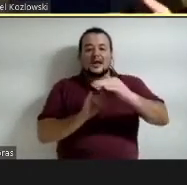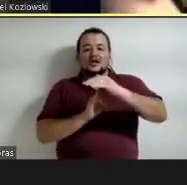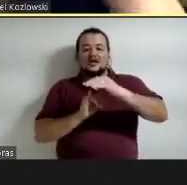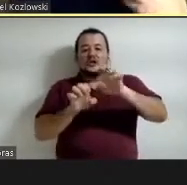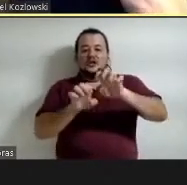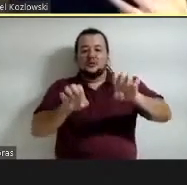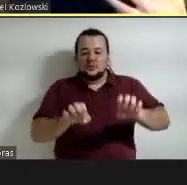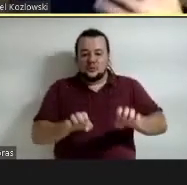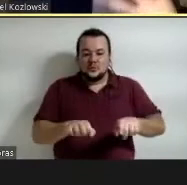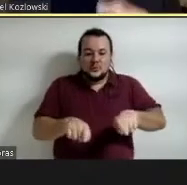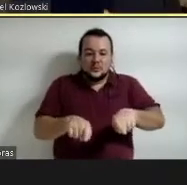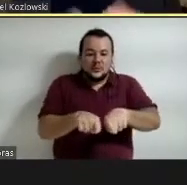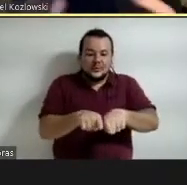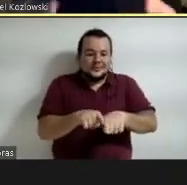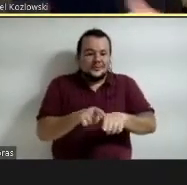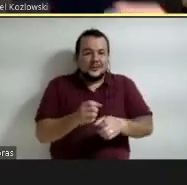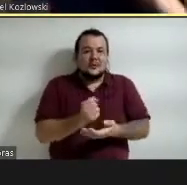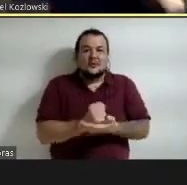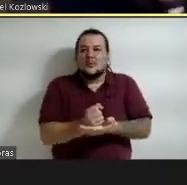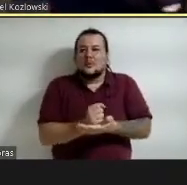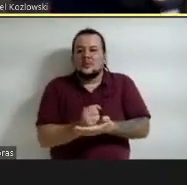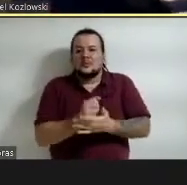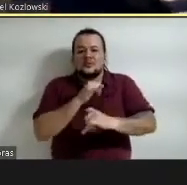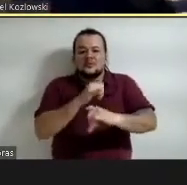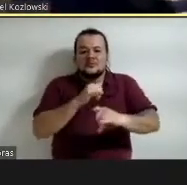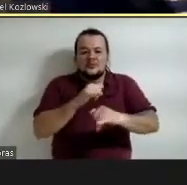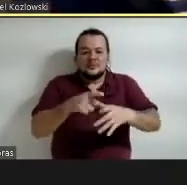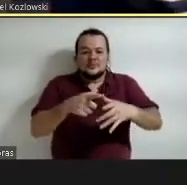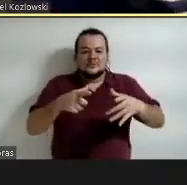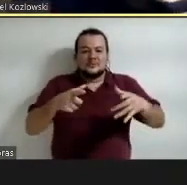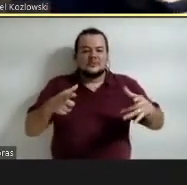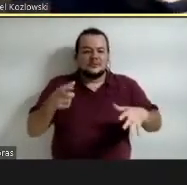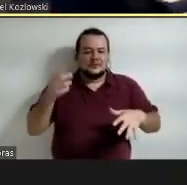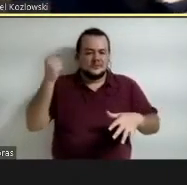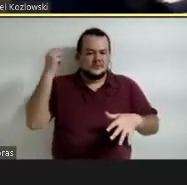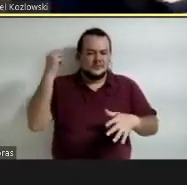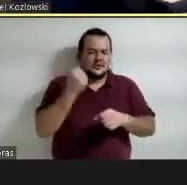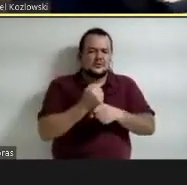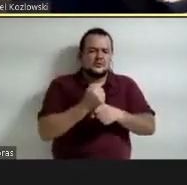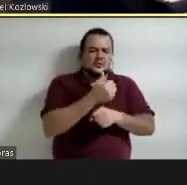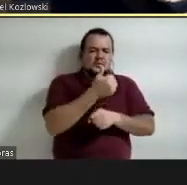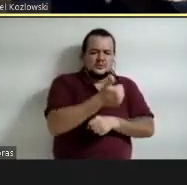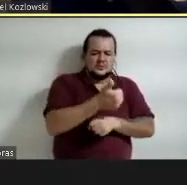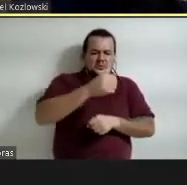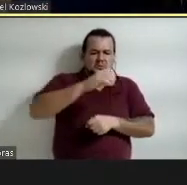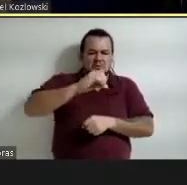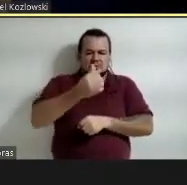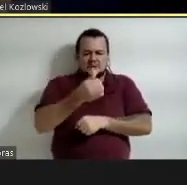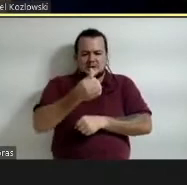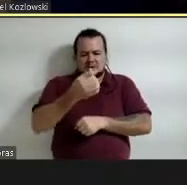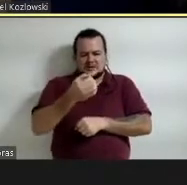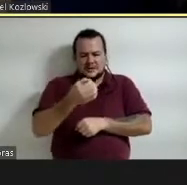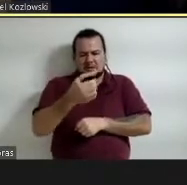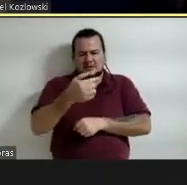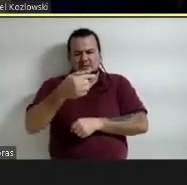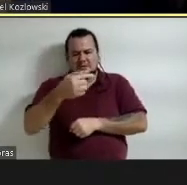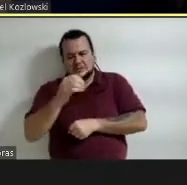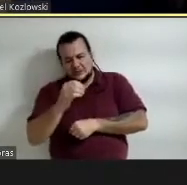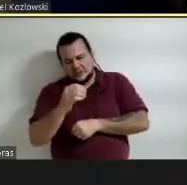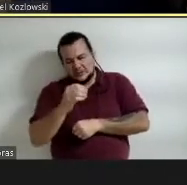e controle de informação que estavam crescendo nos anos 60 e 70. O Doxiades,